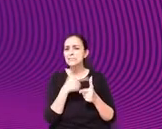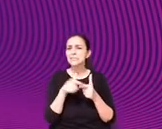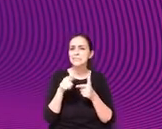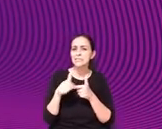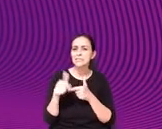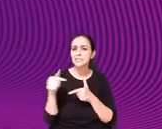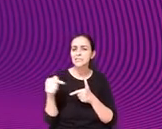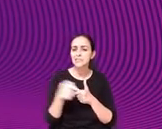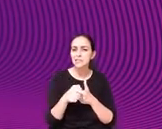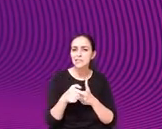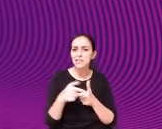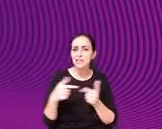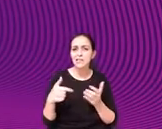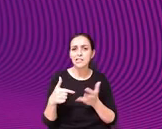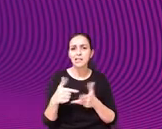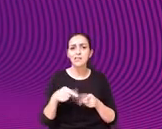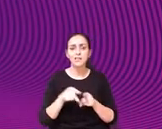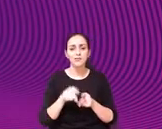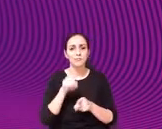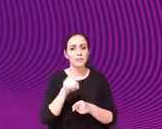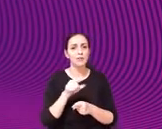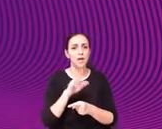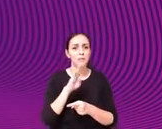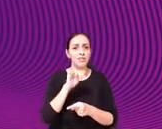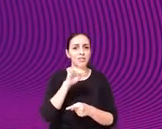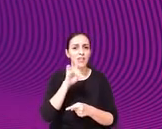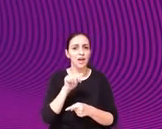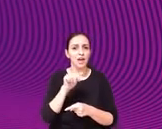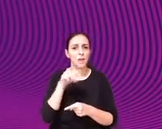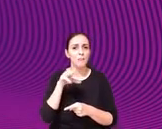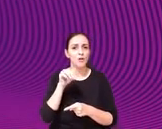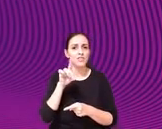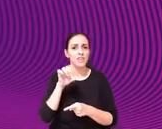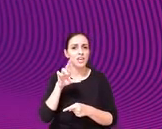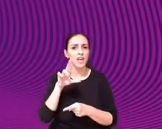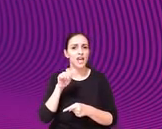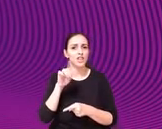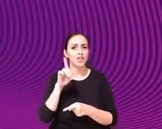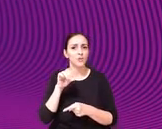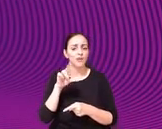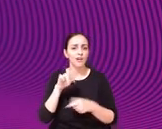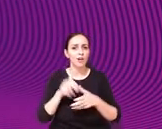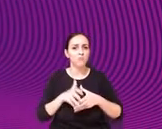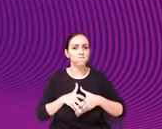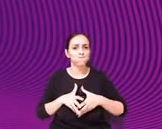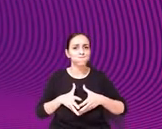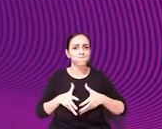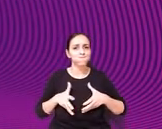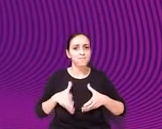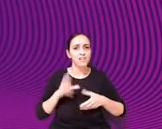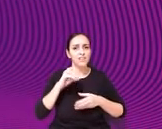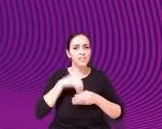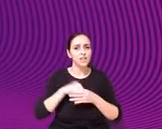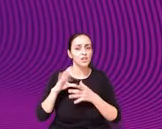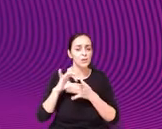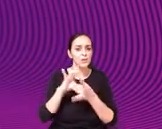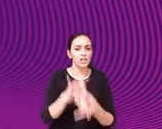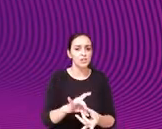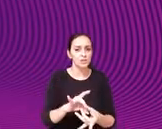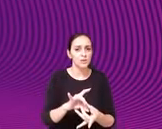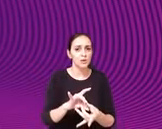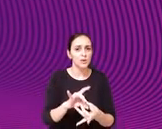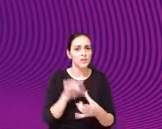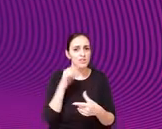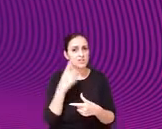banda moderadora, inclusive hipertrofiada, que poderiam não estar dentro de um contexto de uma hipertrófica que dilatou ou